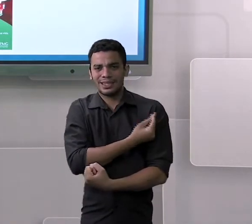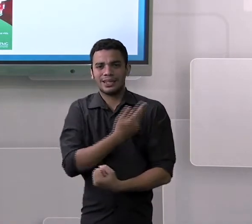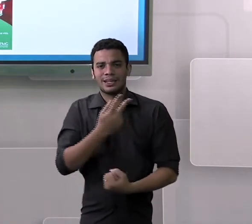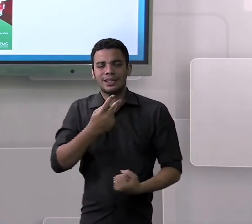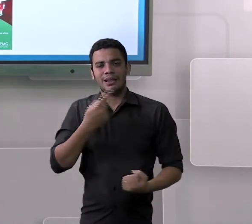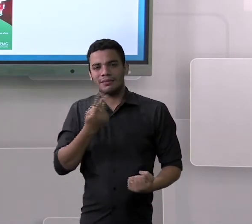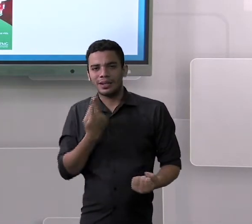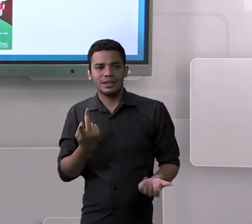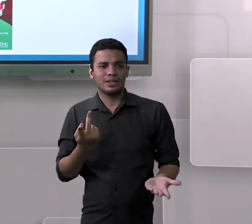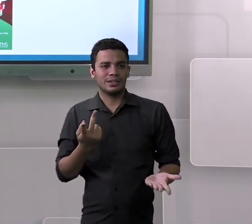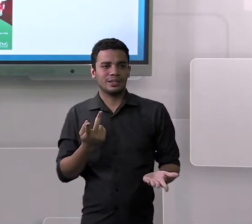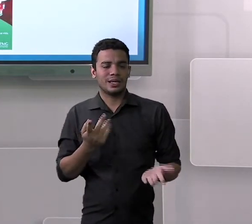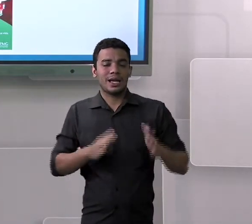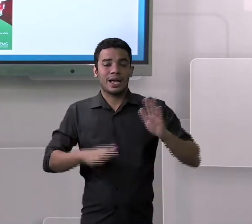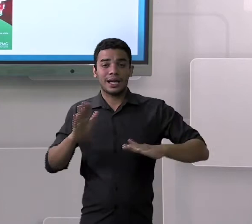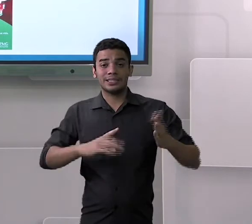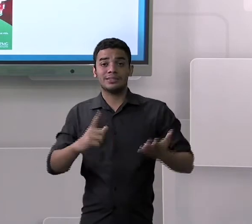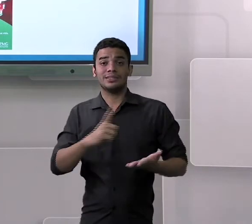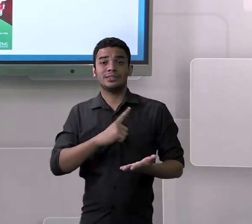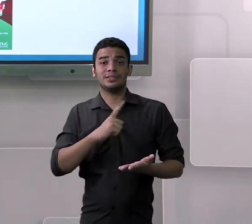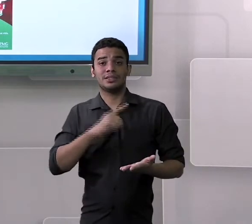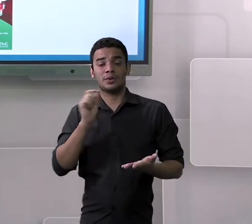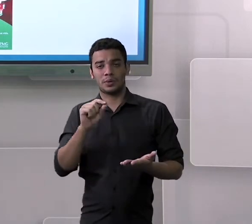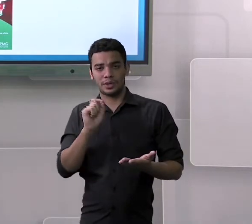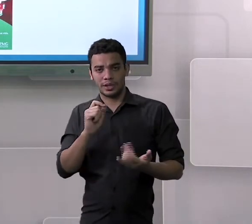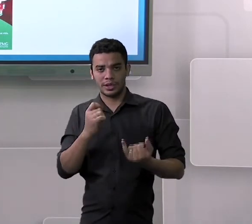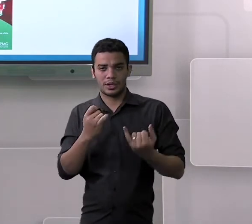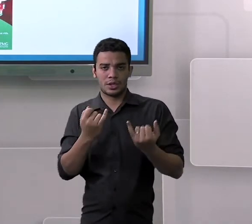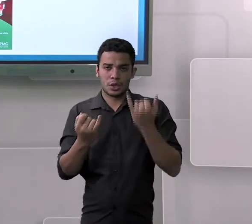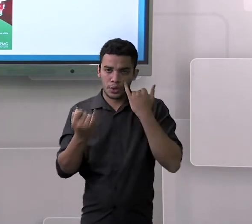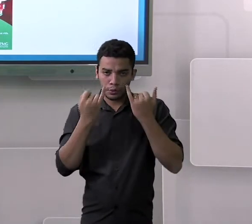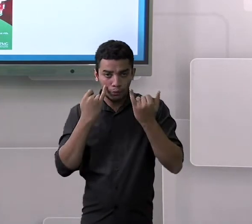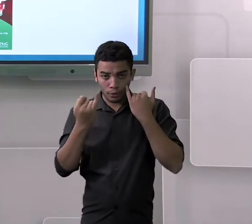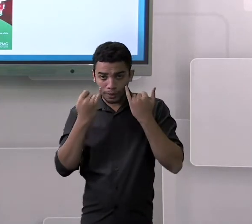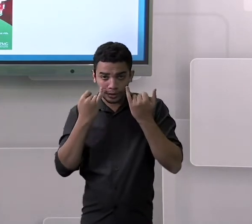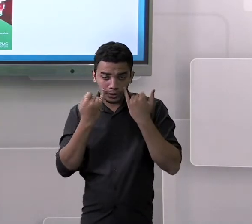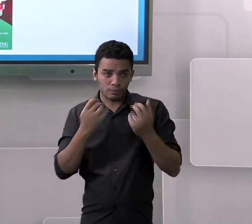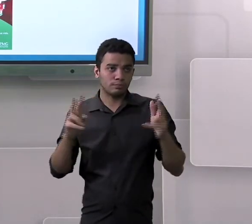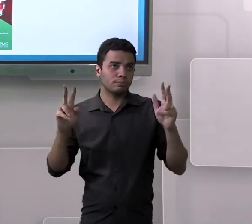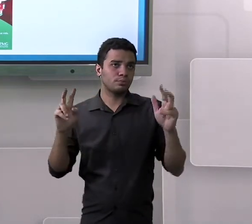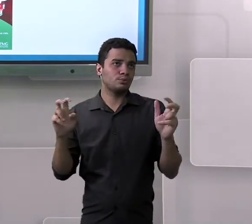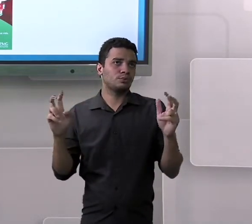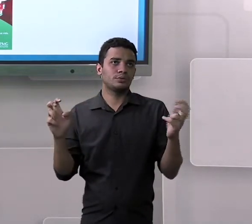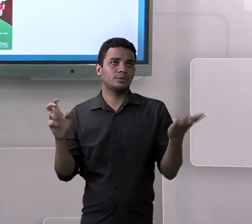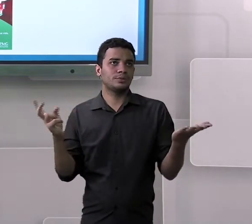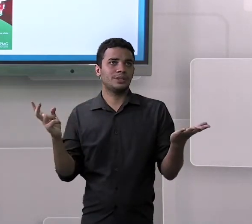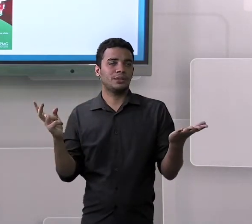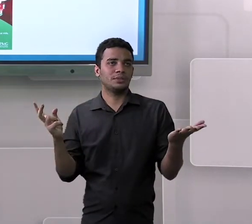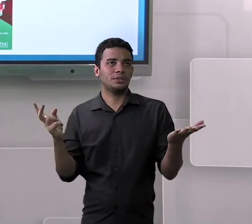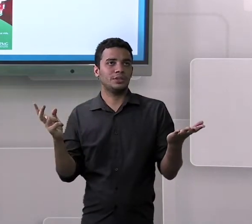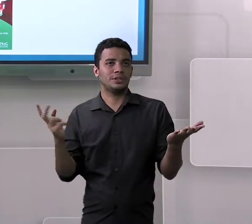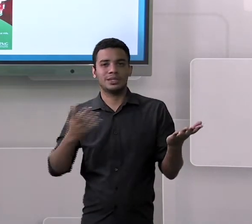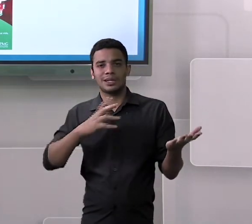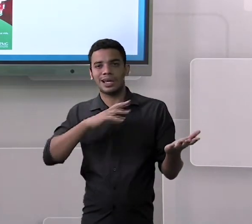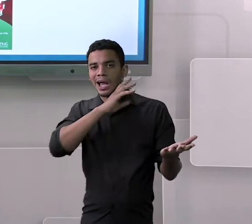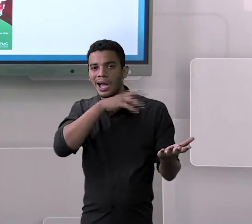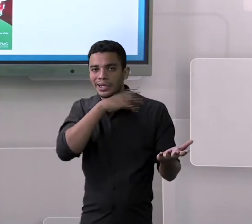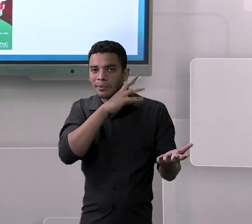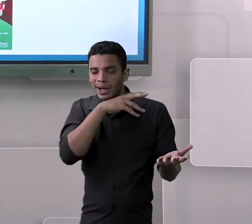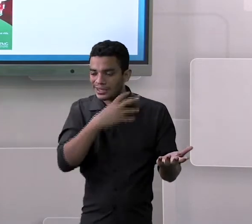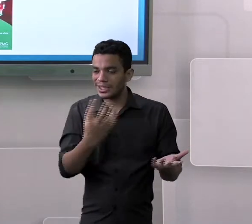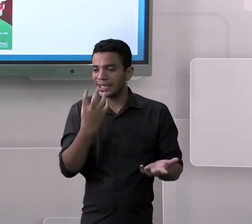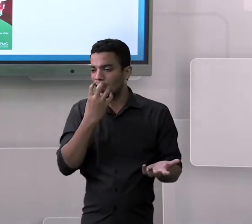gente chama dos animais domésticos. Realmente eles espalham os cartazes para poder